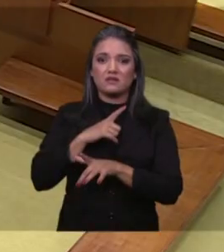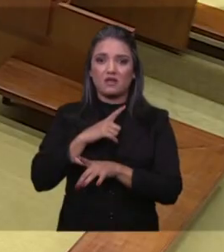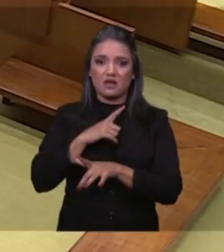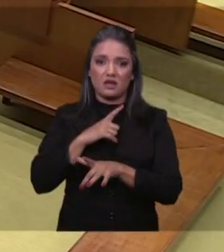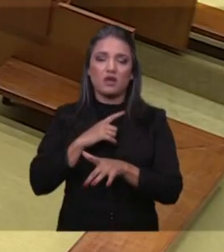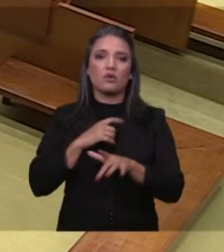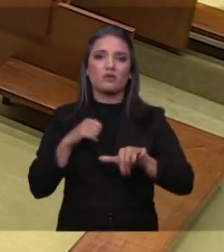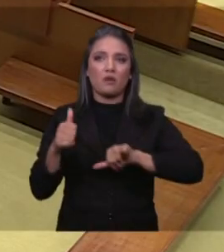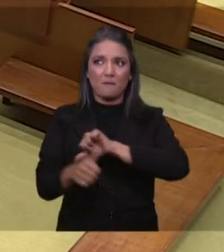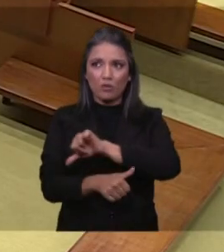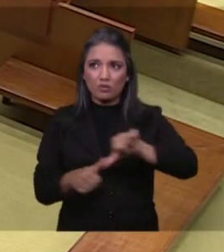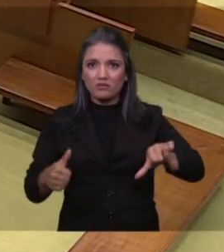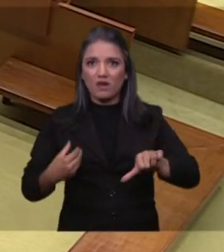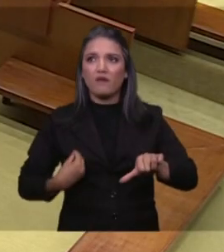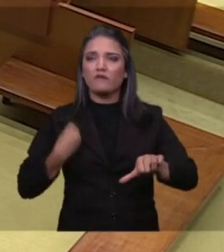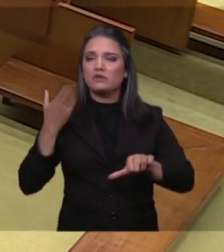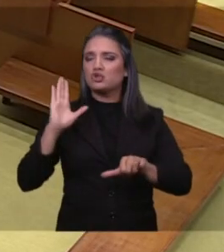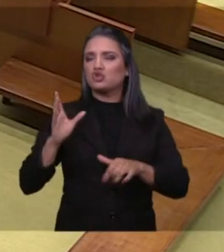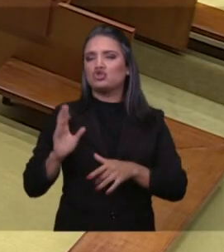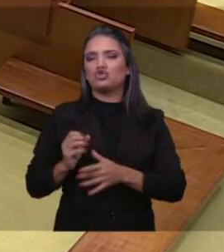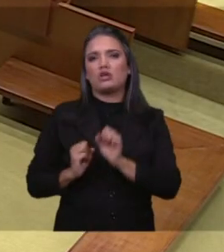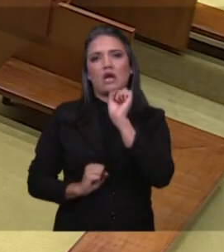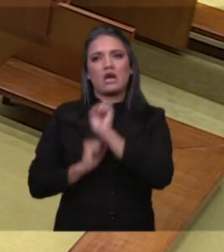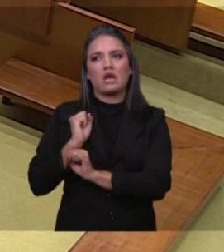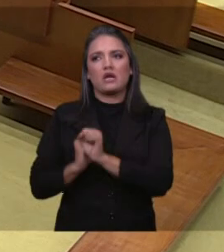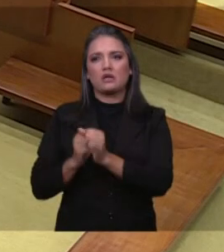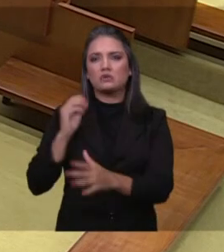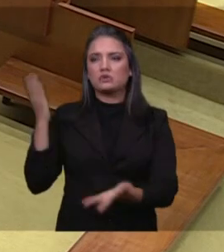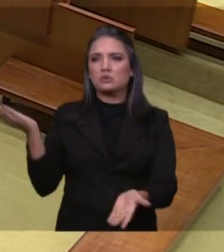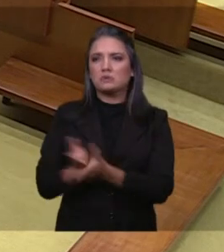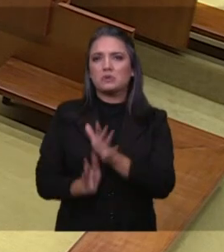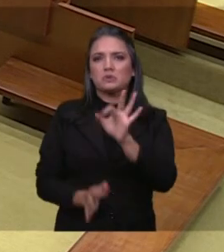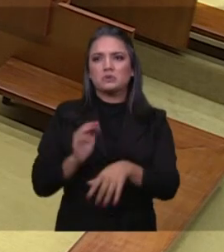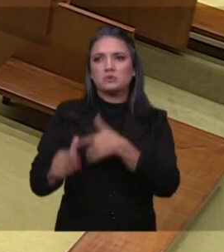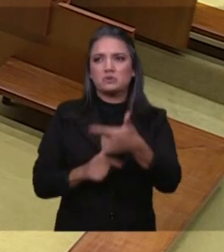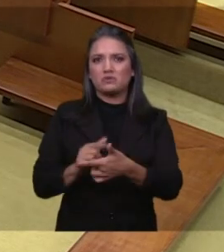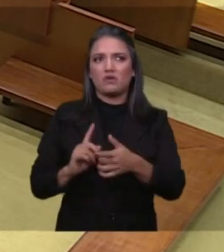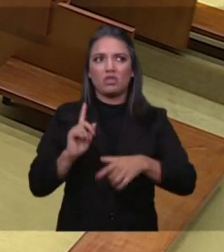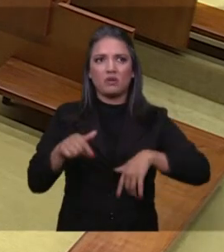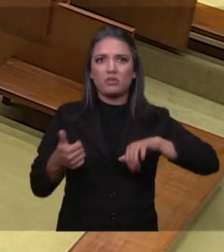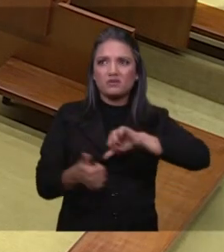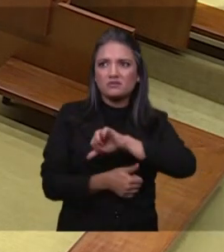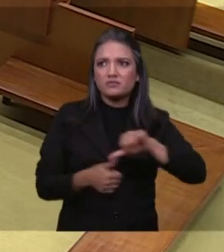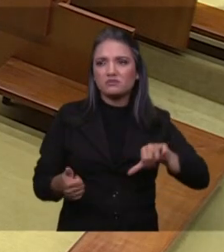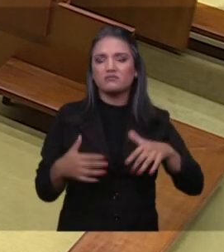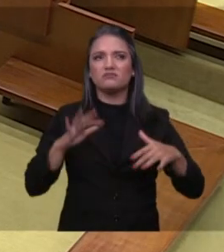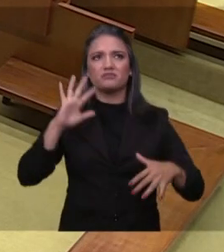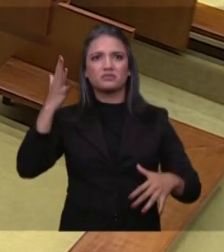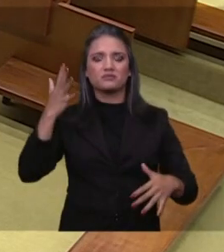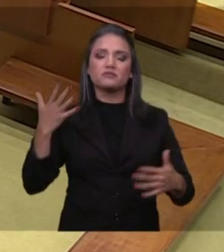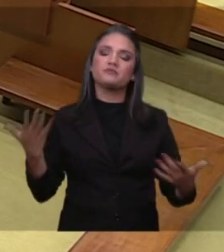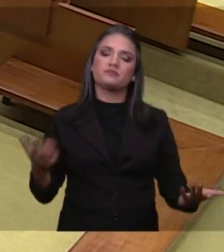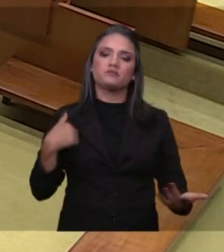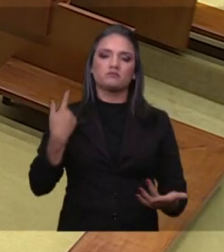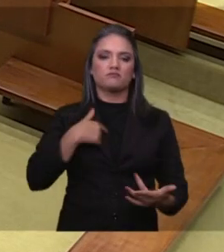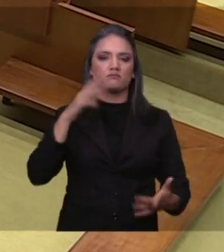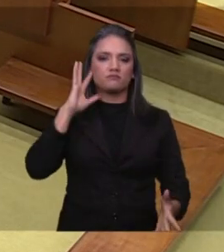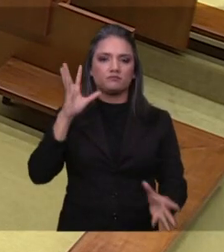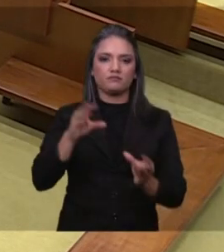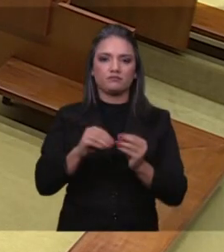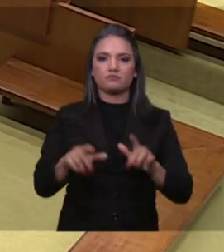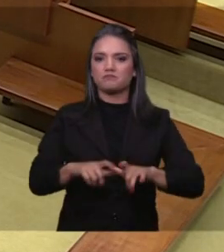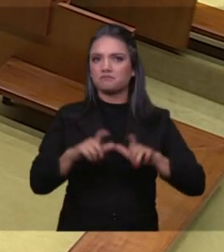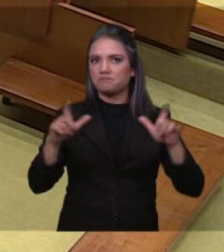consolidada depois de anos a fio percorrer a Justiça do Trabalho, e nós chegamos a essa conclusão pela